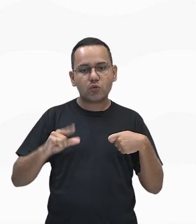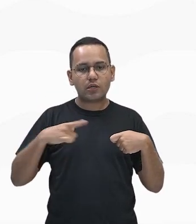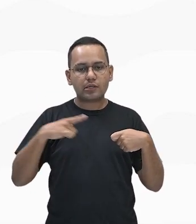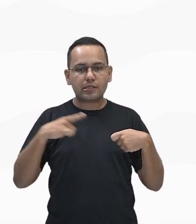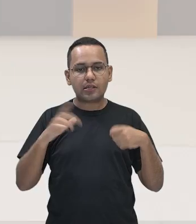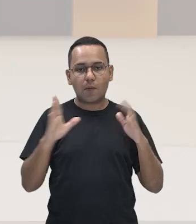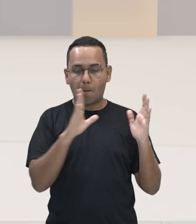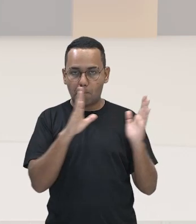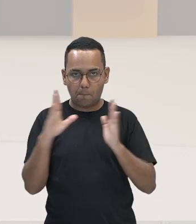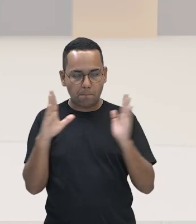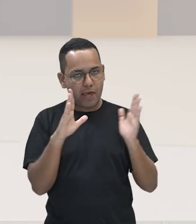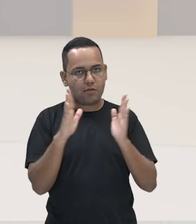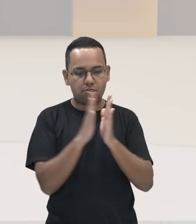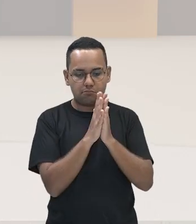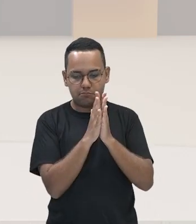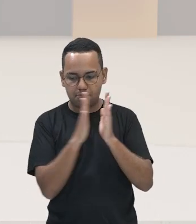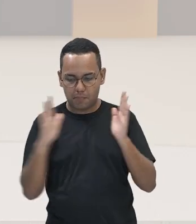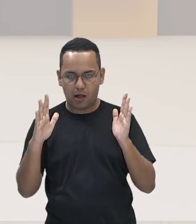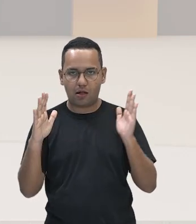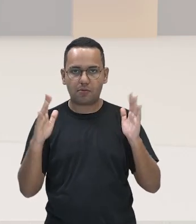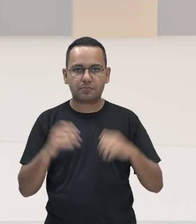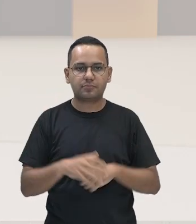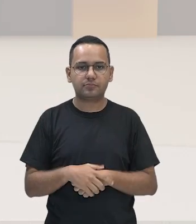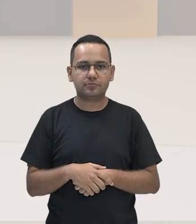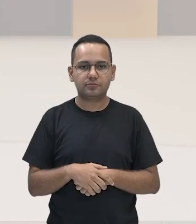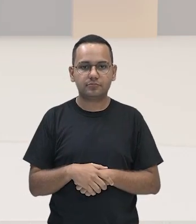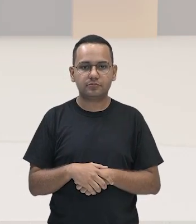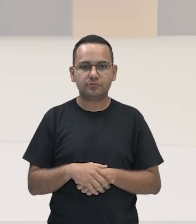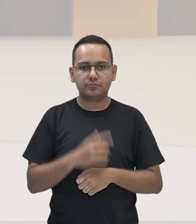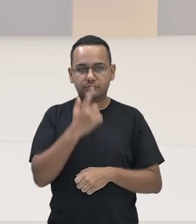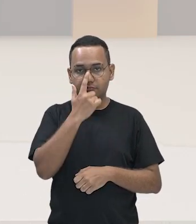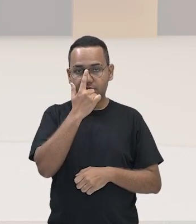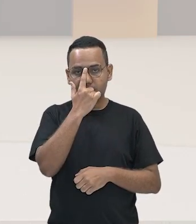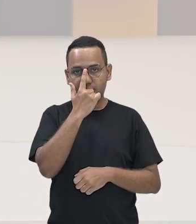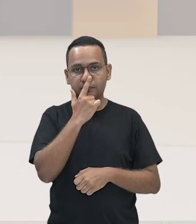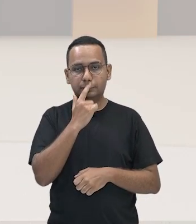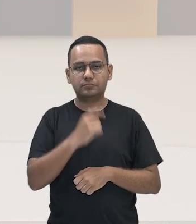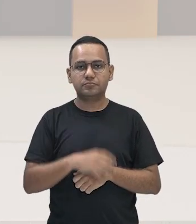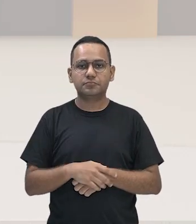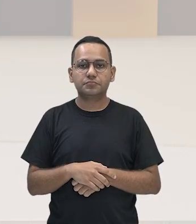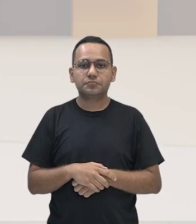carência prolongados. Então, são instituições que pagam para você não